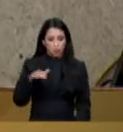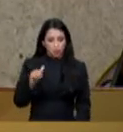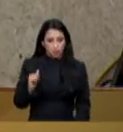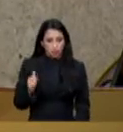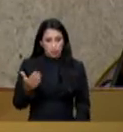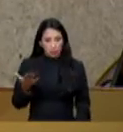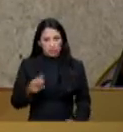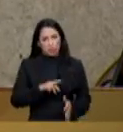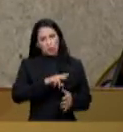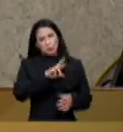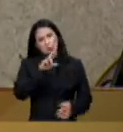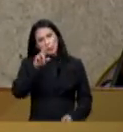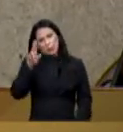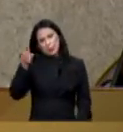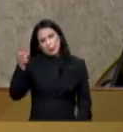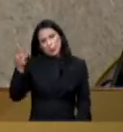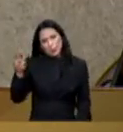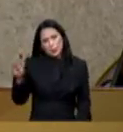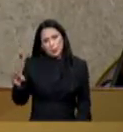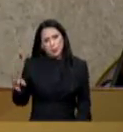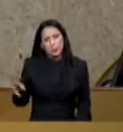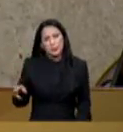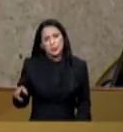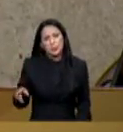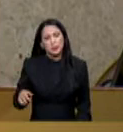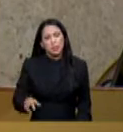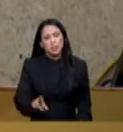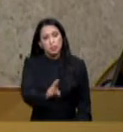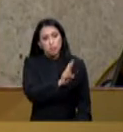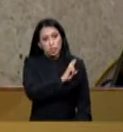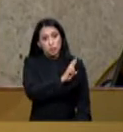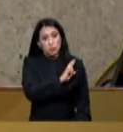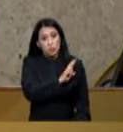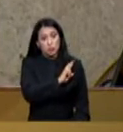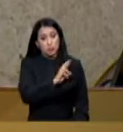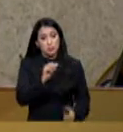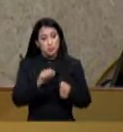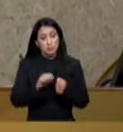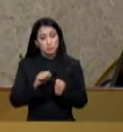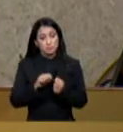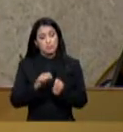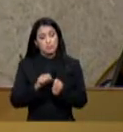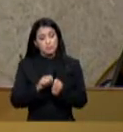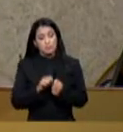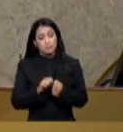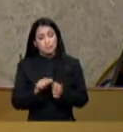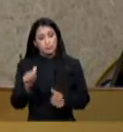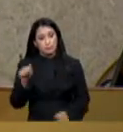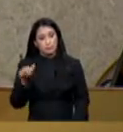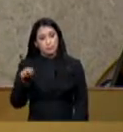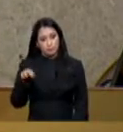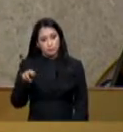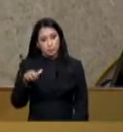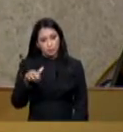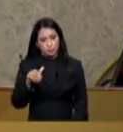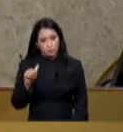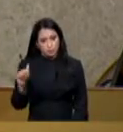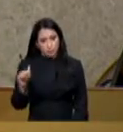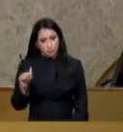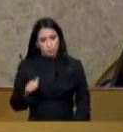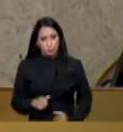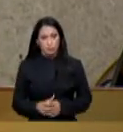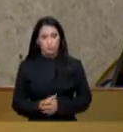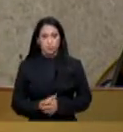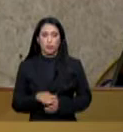uma série de responsabilidades atribuídas a essa agência de